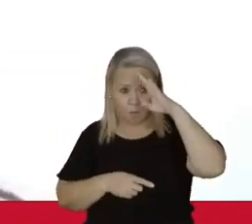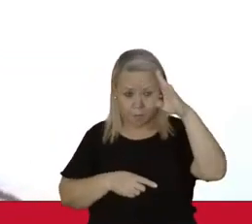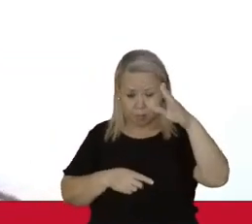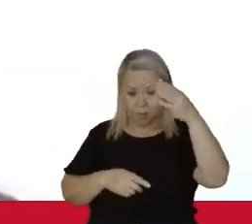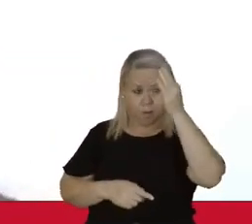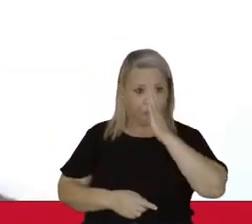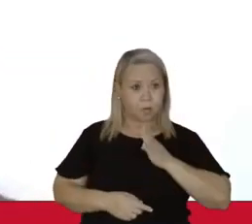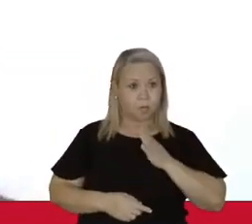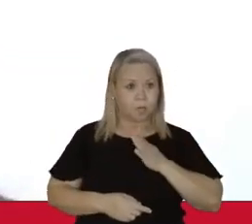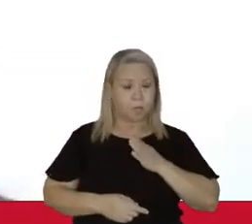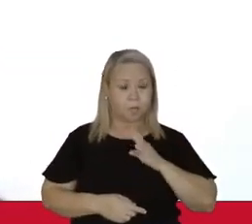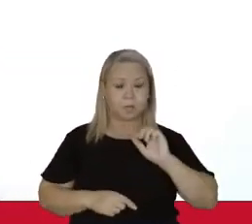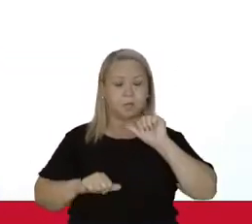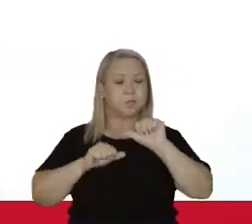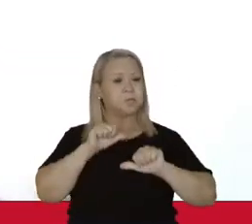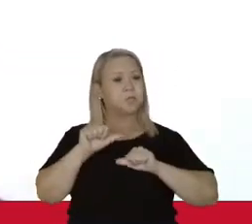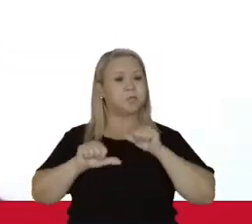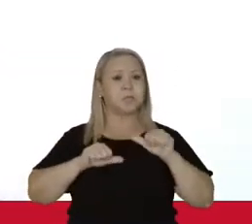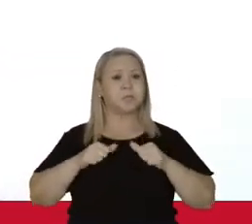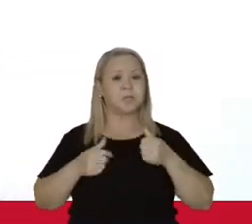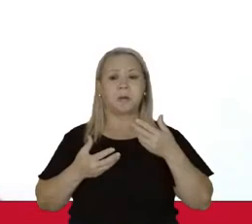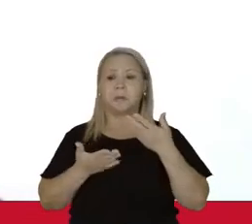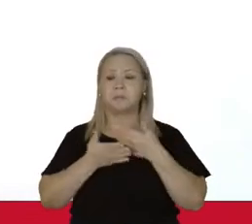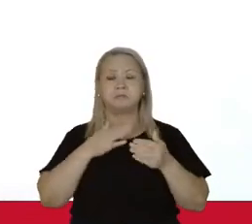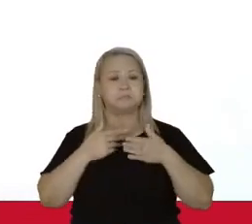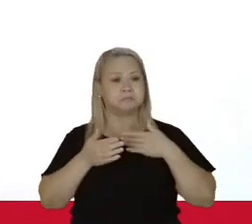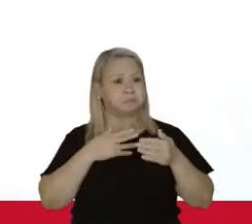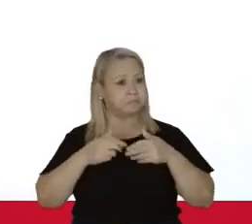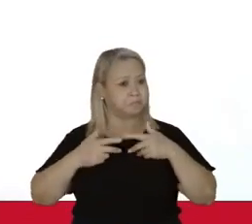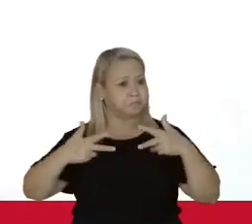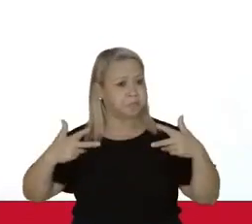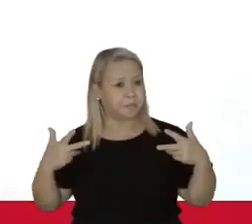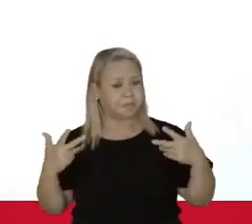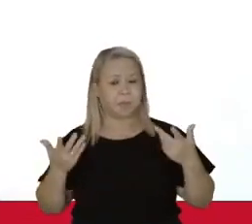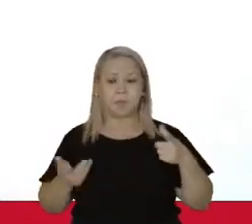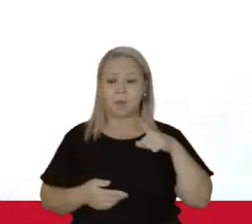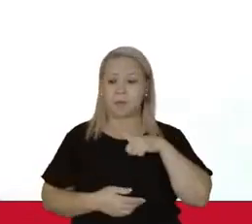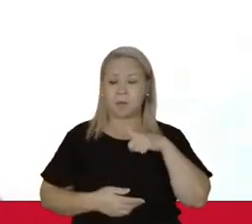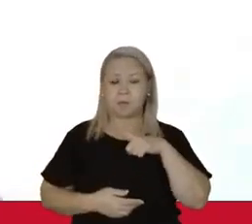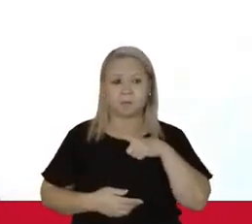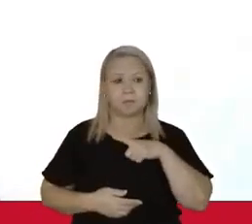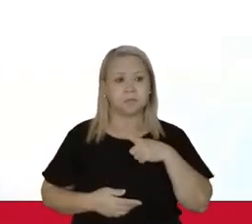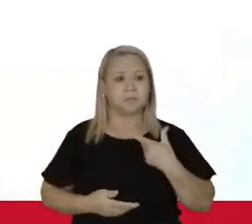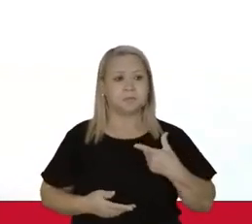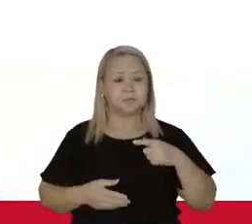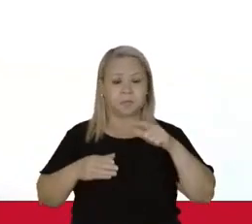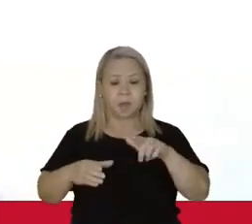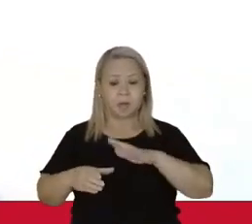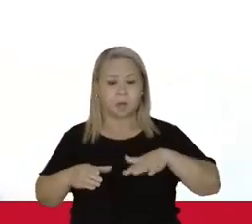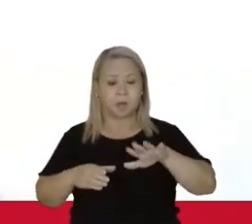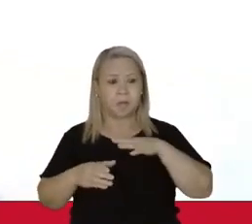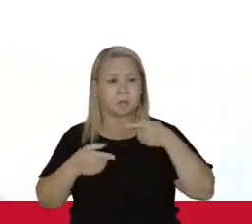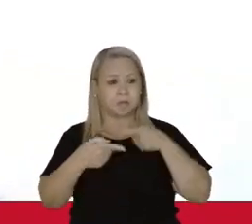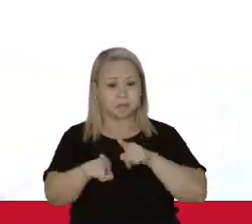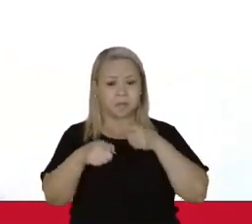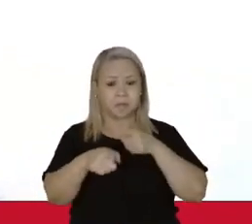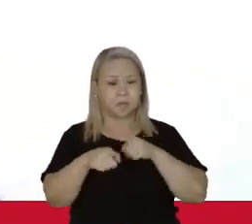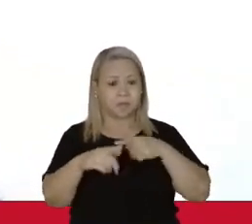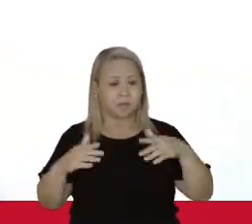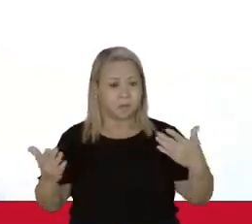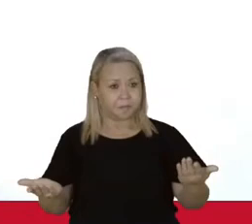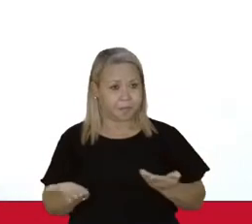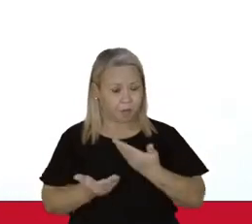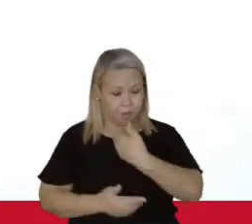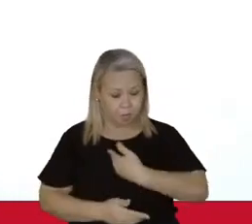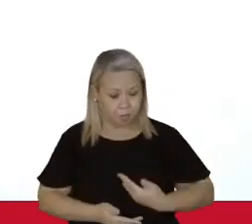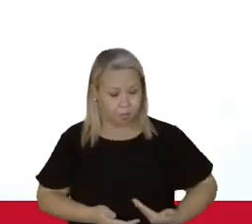principalmente no Brasil, acabou se tornando qualquer coisa que esteja no núcleo a ser combatido pelo atual